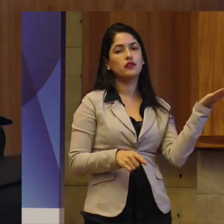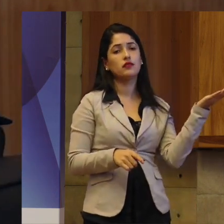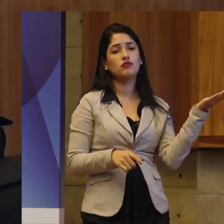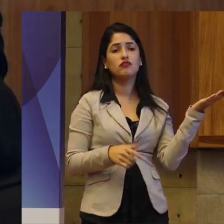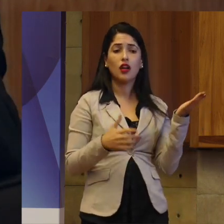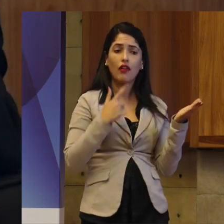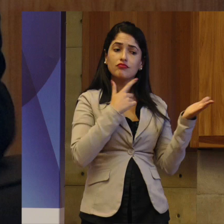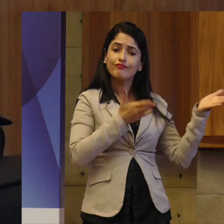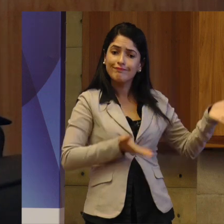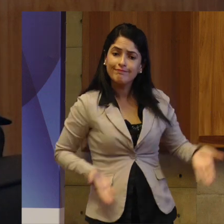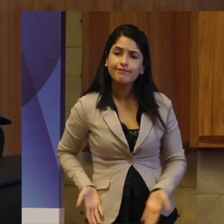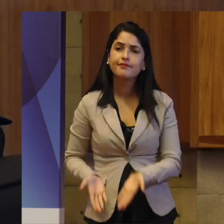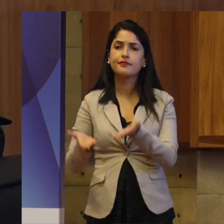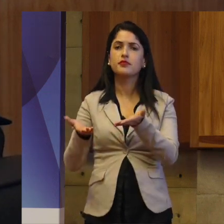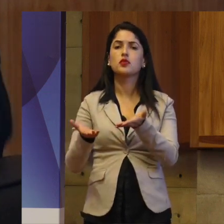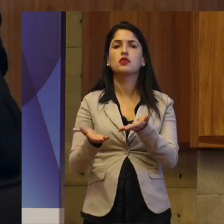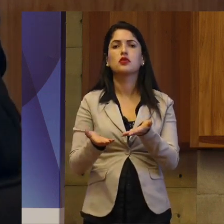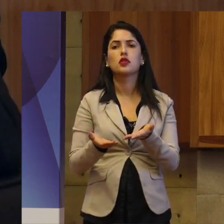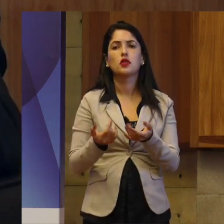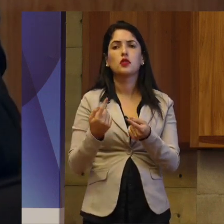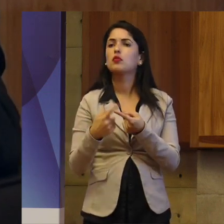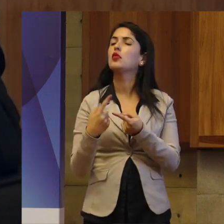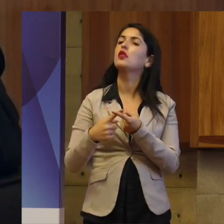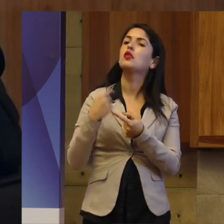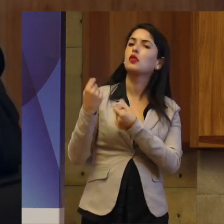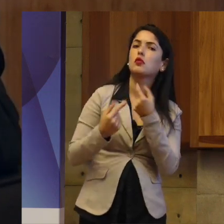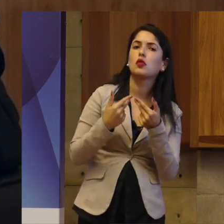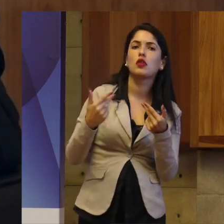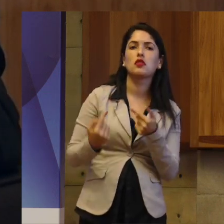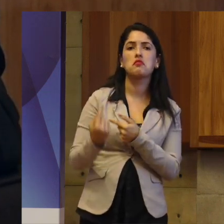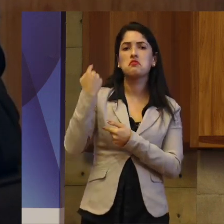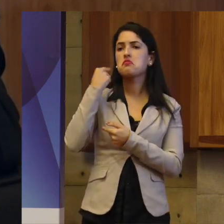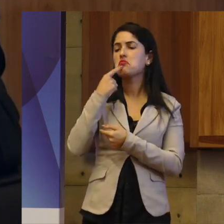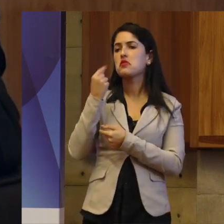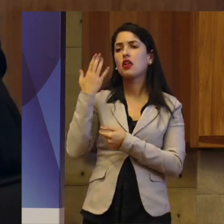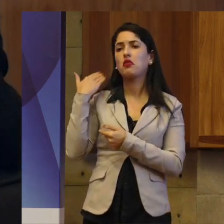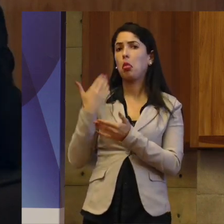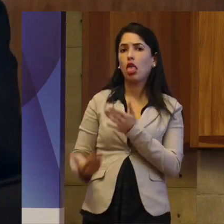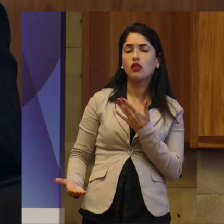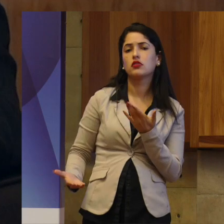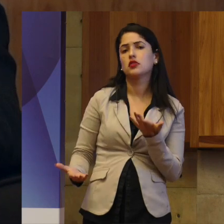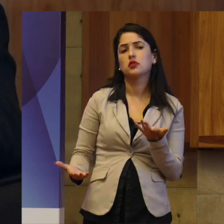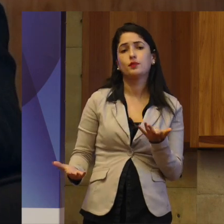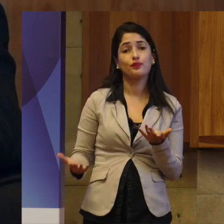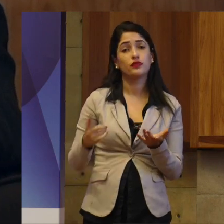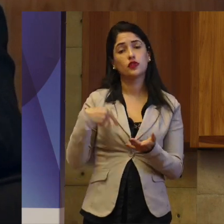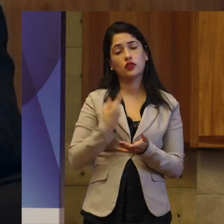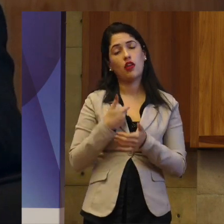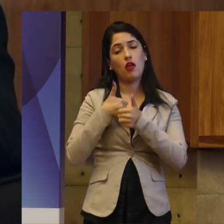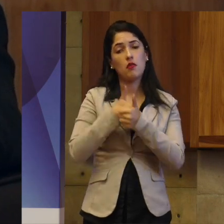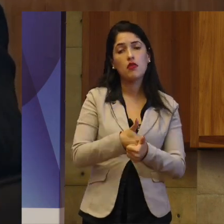dar um impulso que, não, por alguma razão, se perdeu no passado recente. Nós queremos aproximar, por